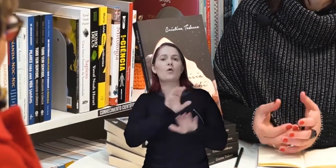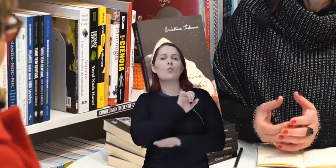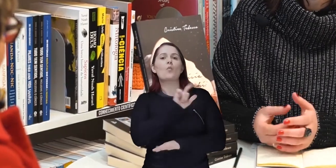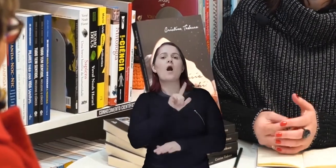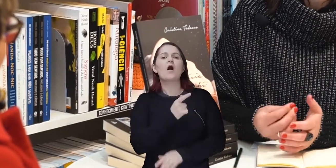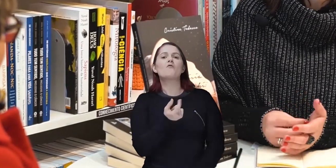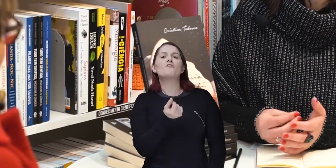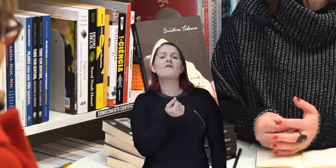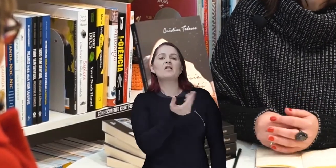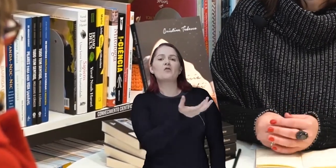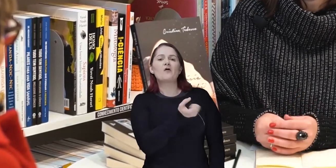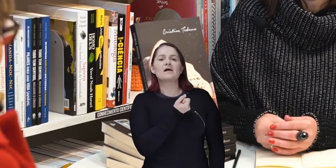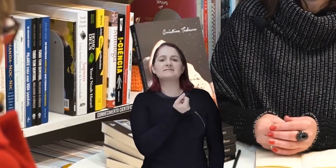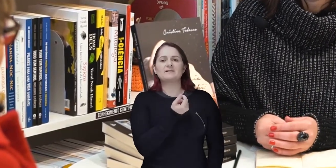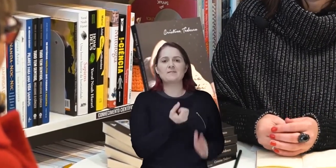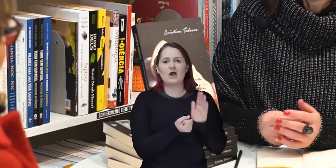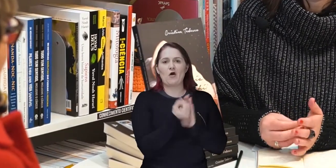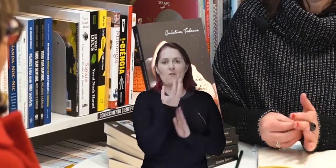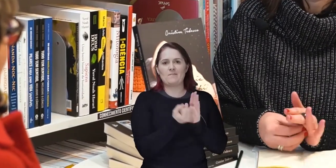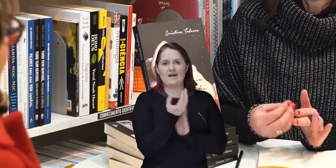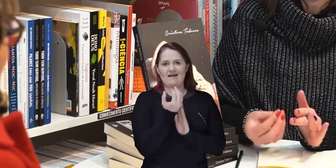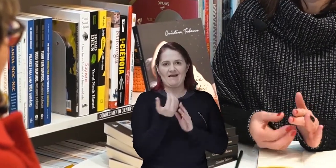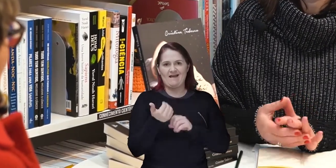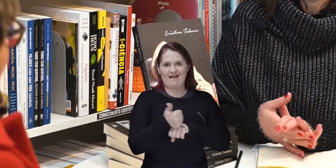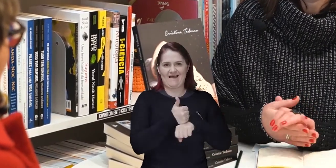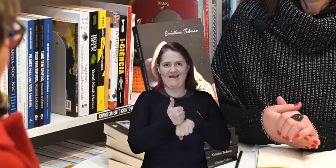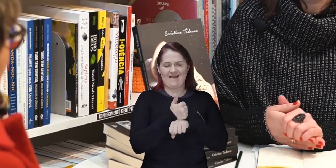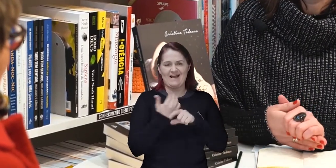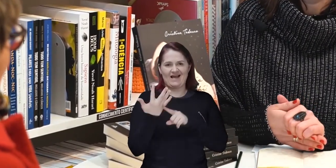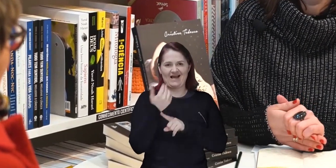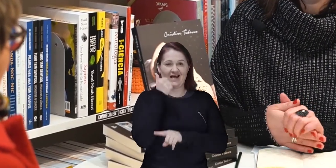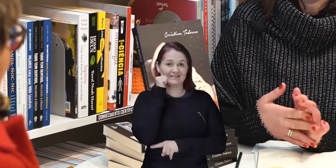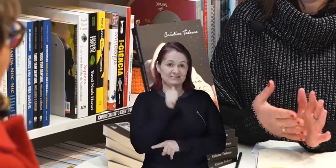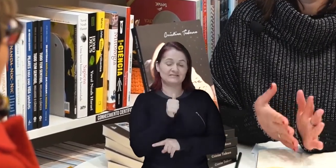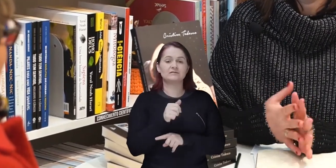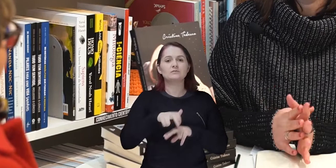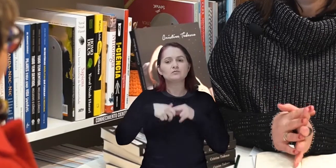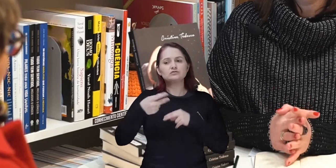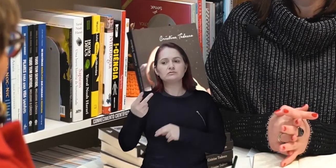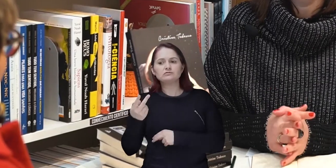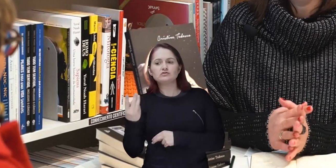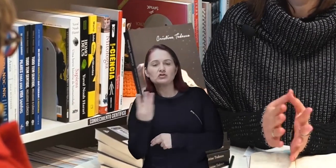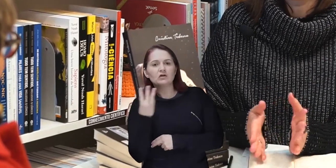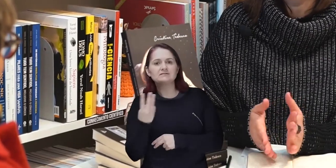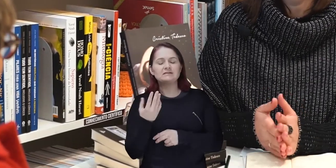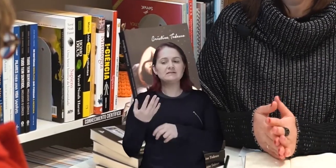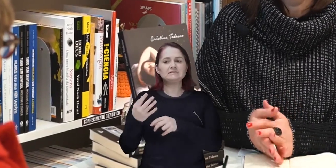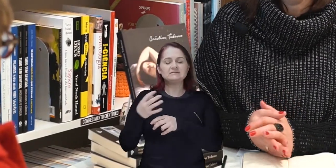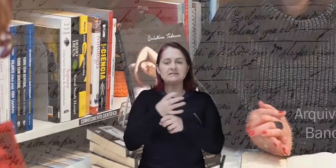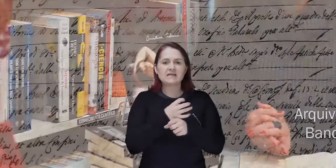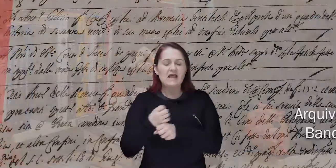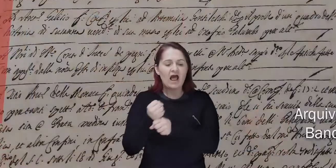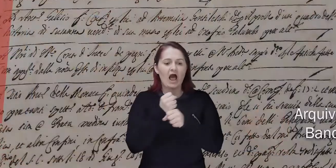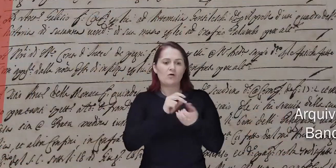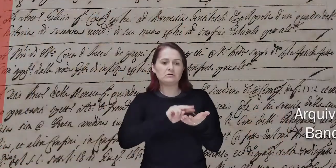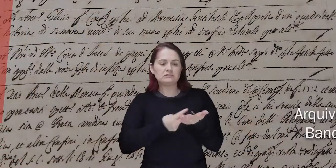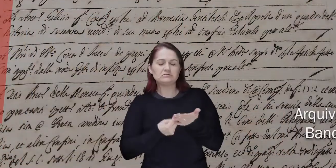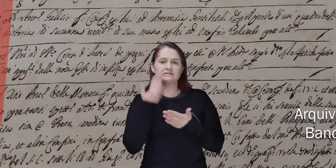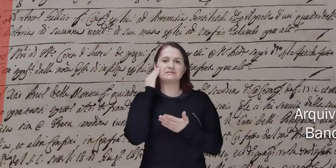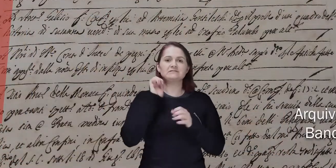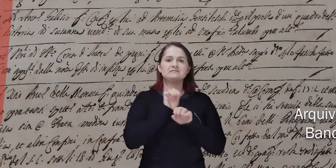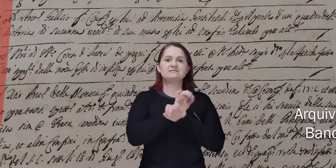poder entender quais os valores a Artemisia recebeu como pagamento das obras. Então a gente fez um trabalho de cálculo e